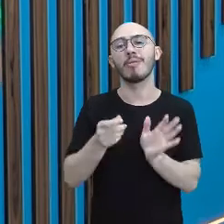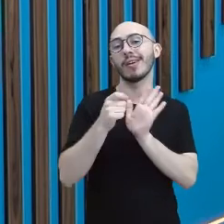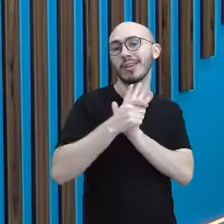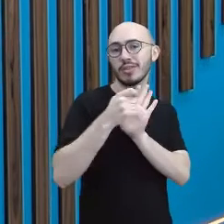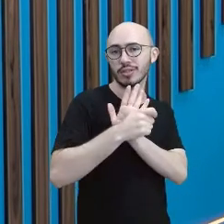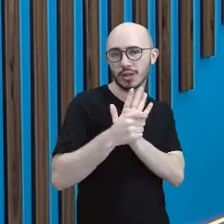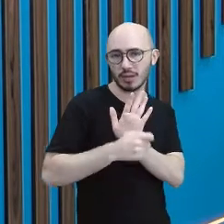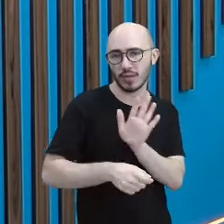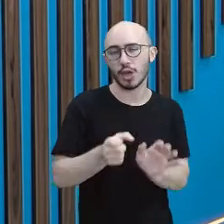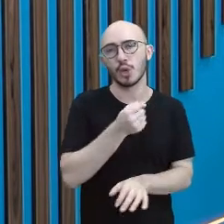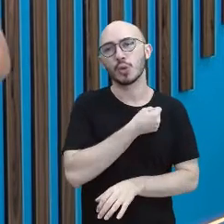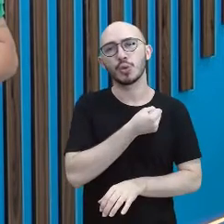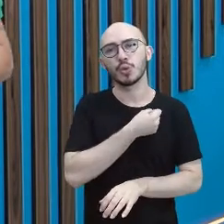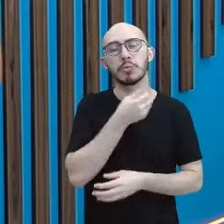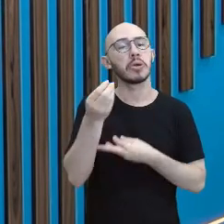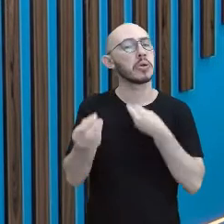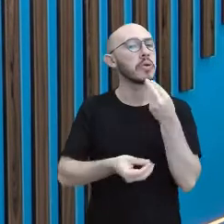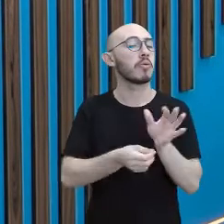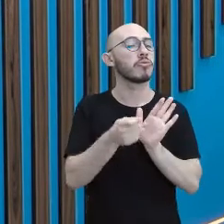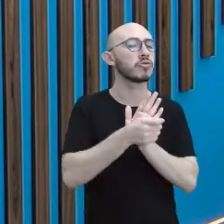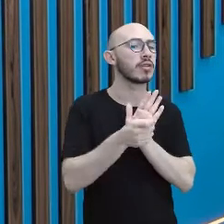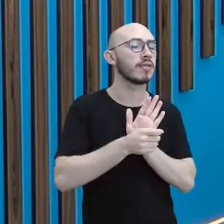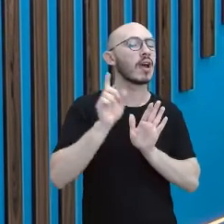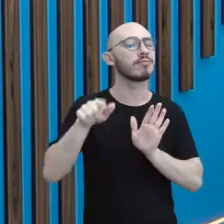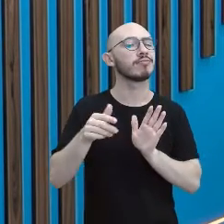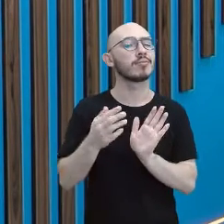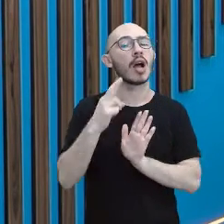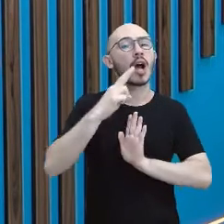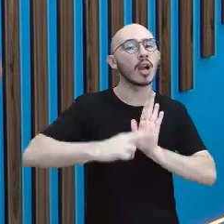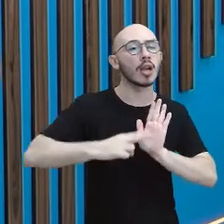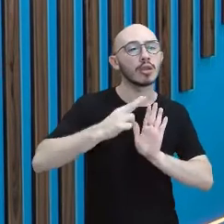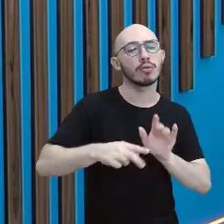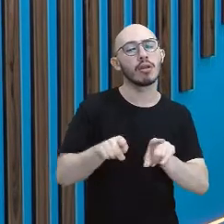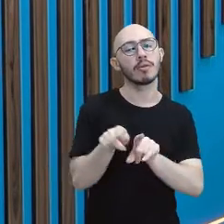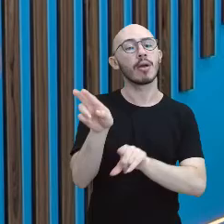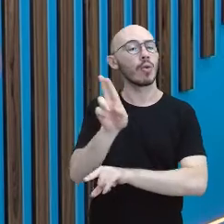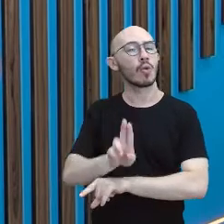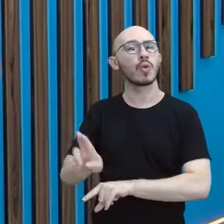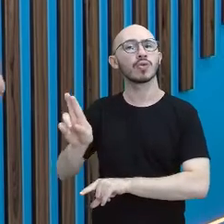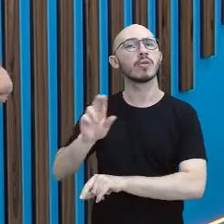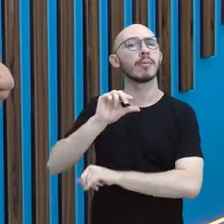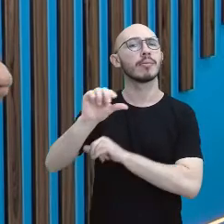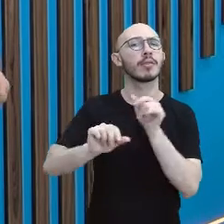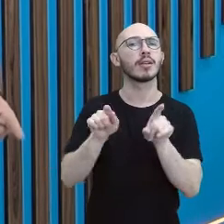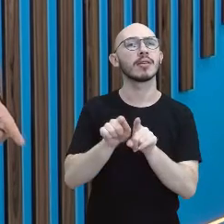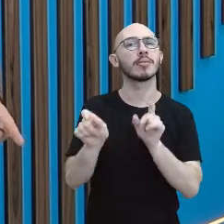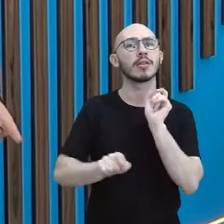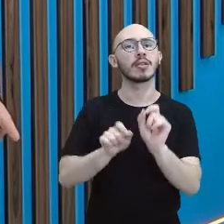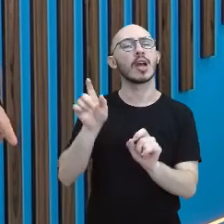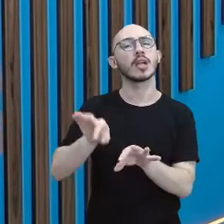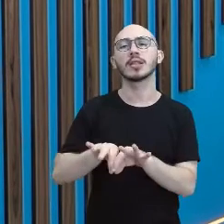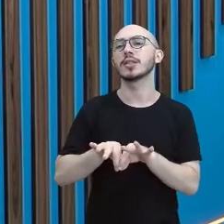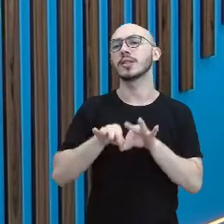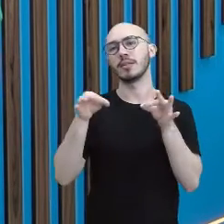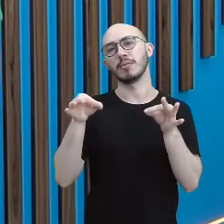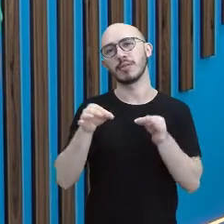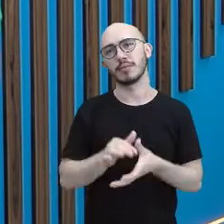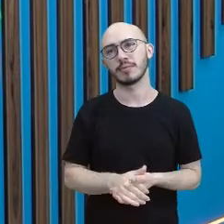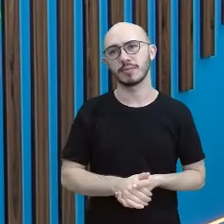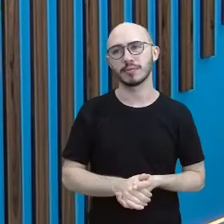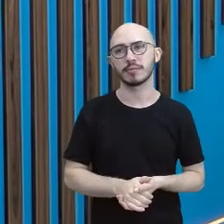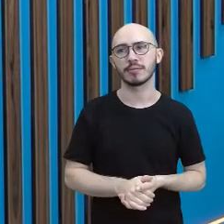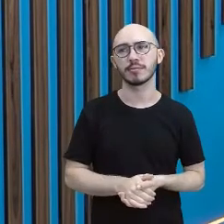escrevo esses números aqui de uma forma que a leitura e a manipulação sejam mais simples, tá certo? Ou